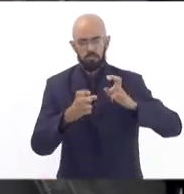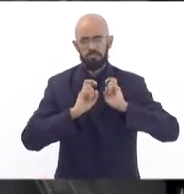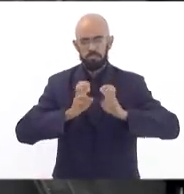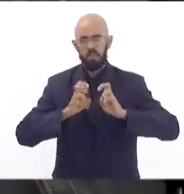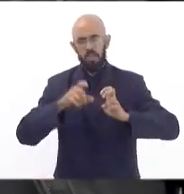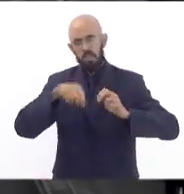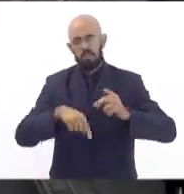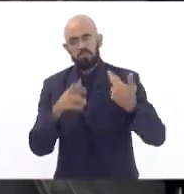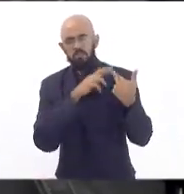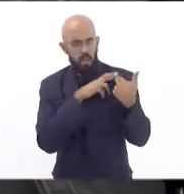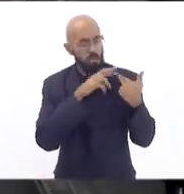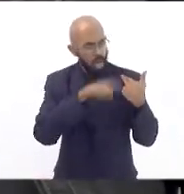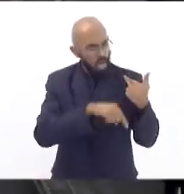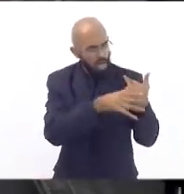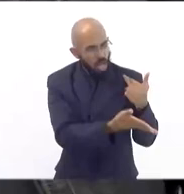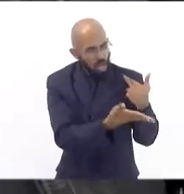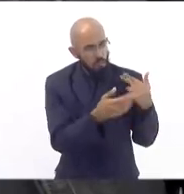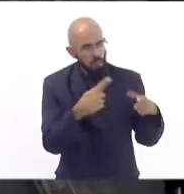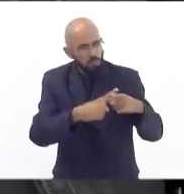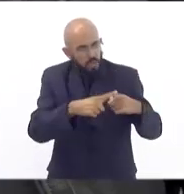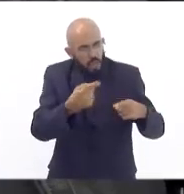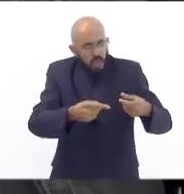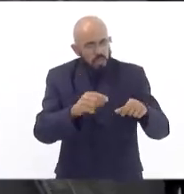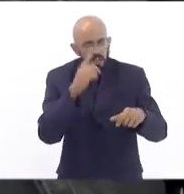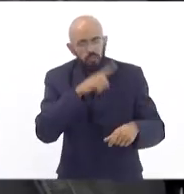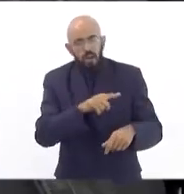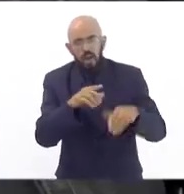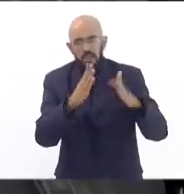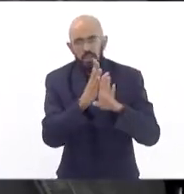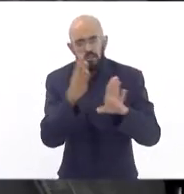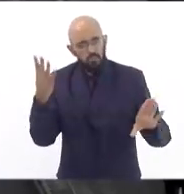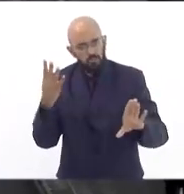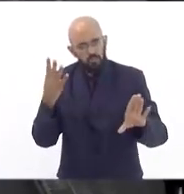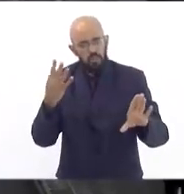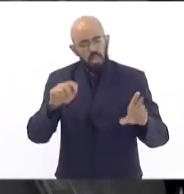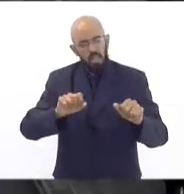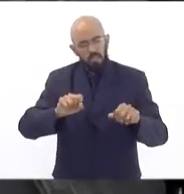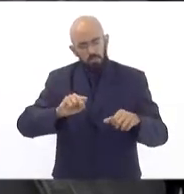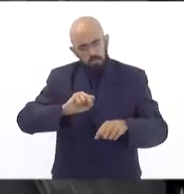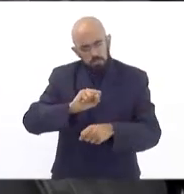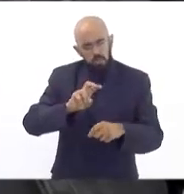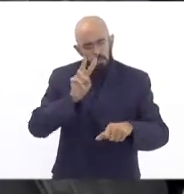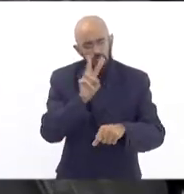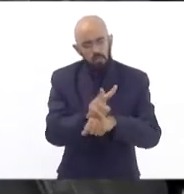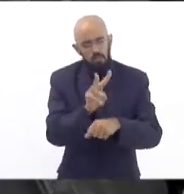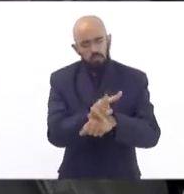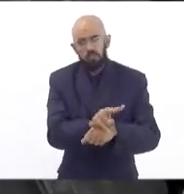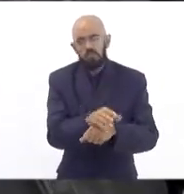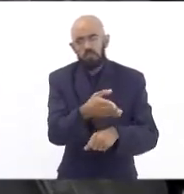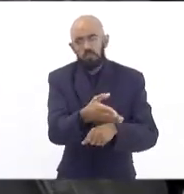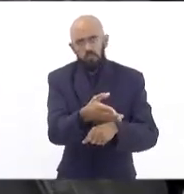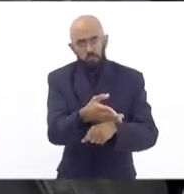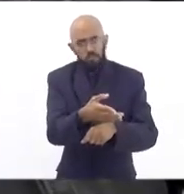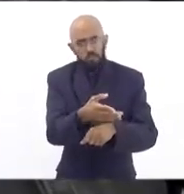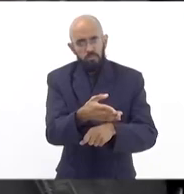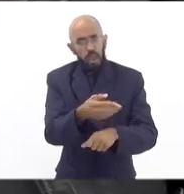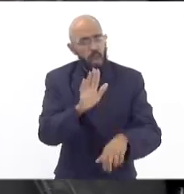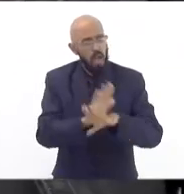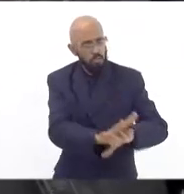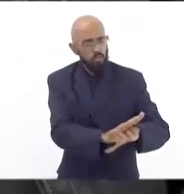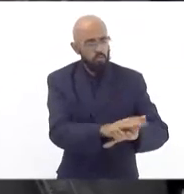é porque os buracos que ela deixa ao longo dos muros da Minha Fé ela ajuda também a fuga desse delinquente